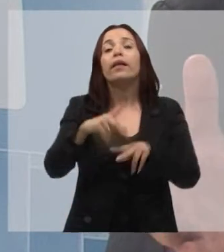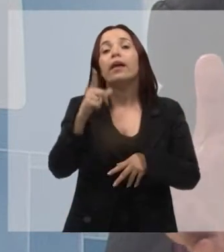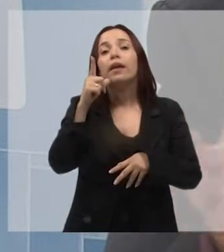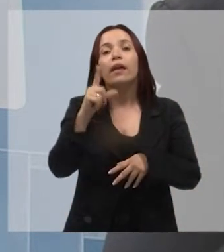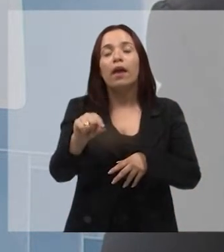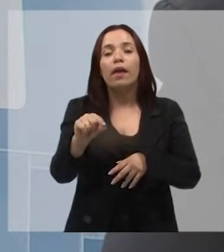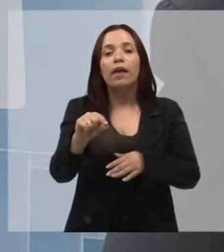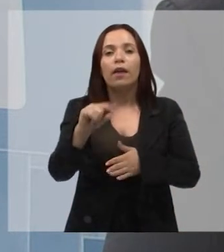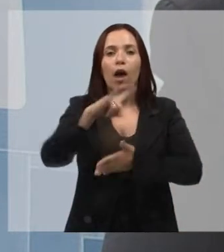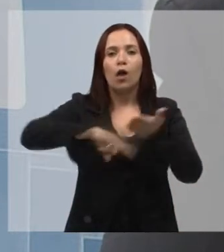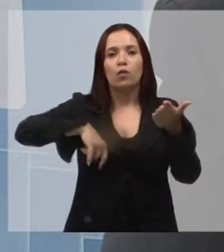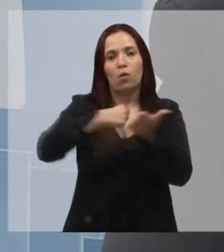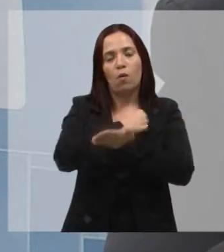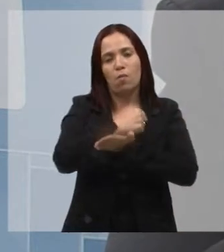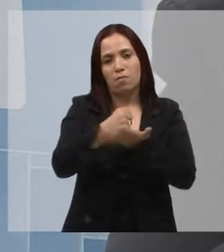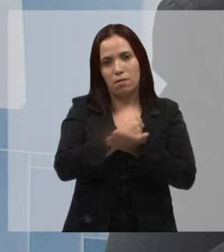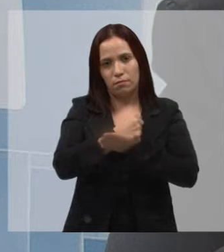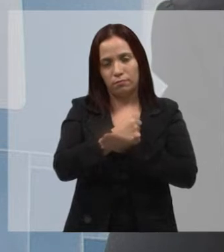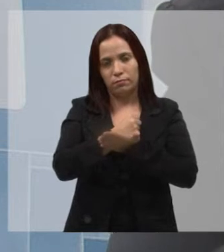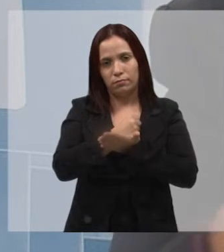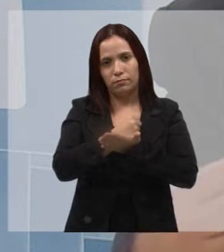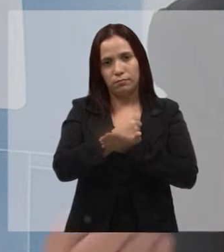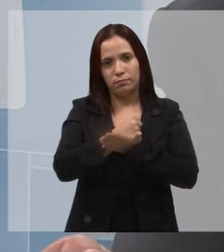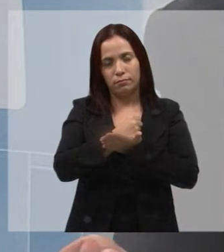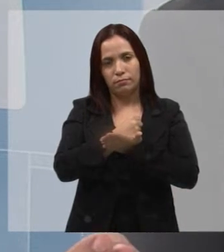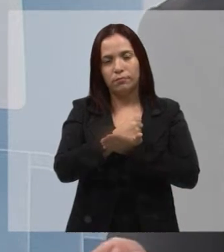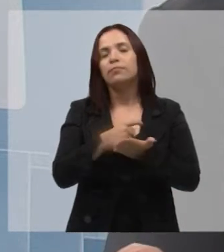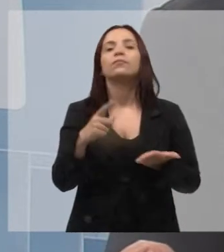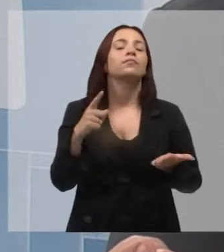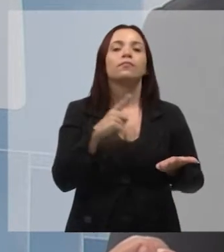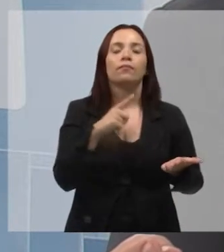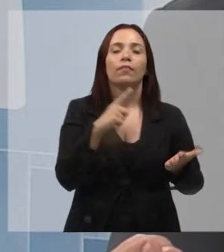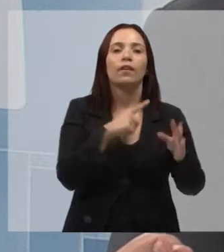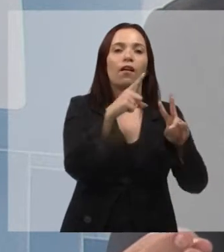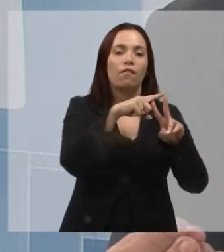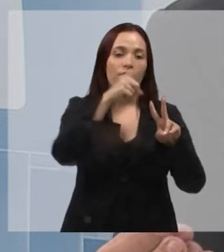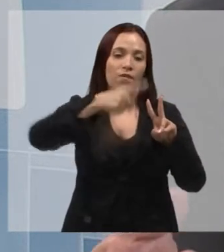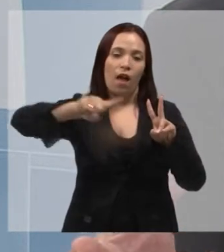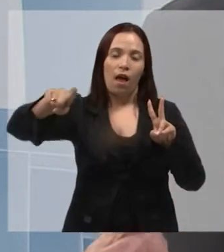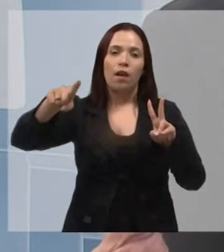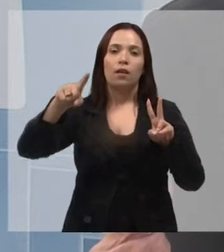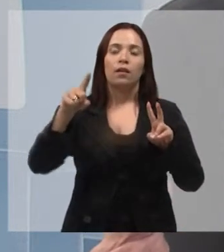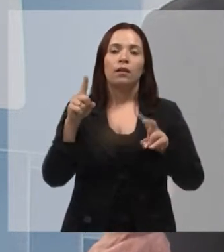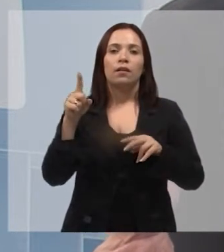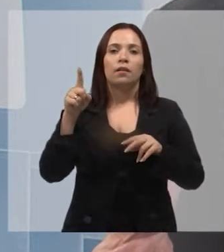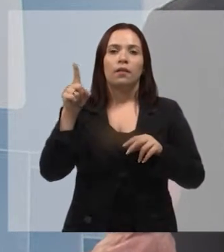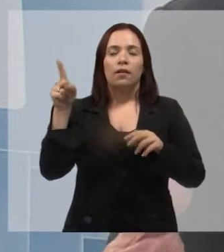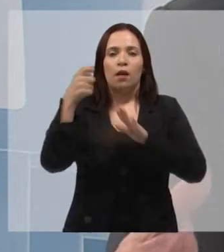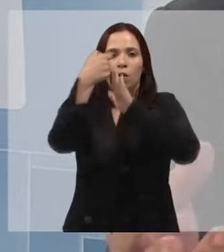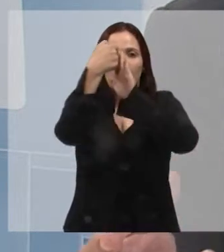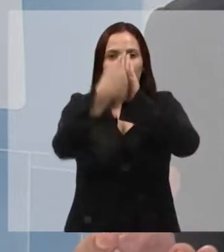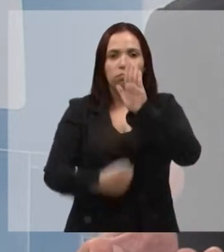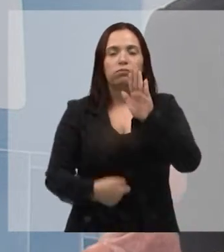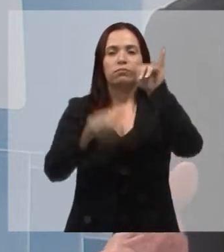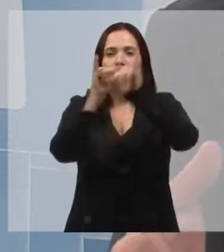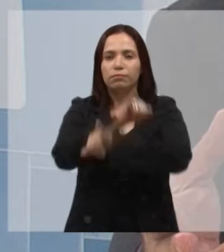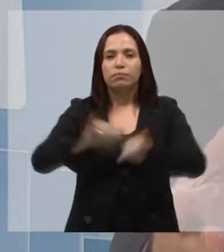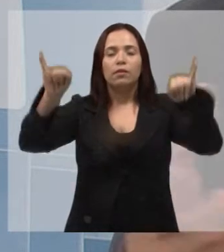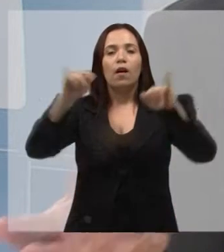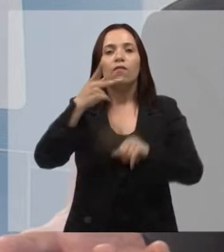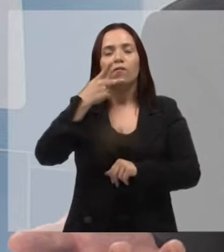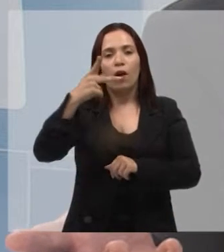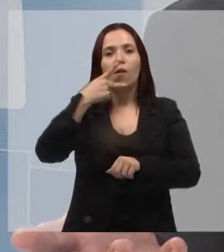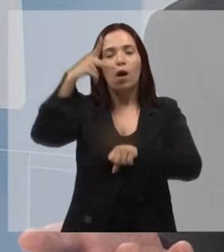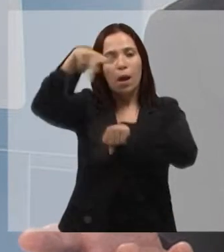que participou da certificação. Porque teve um enredo mandado pela Vale para algumas empresas de comunicação de dizer o seguinte: a